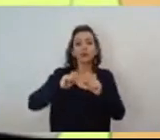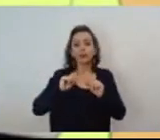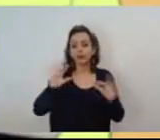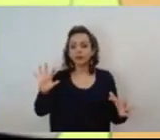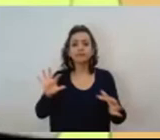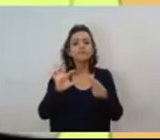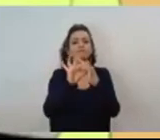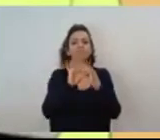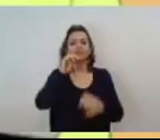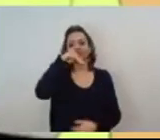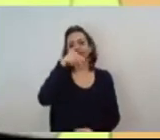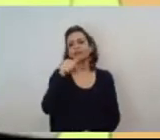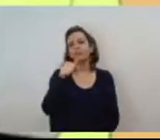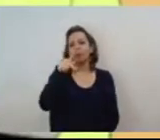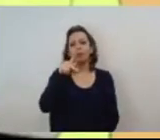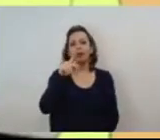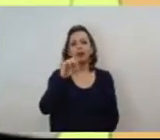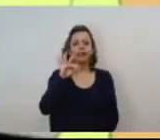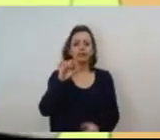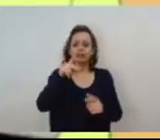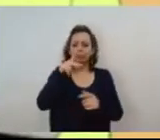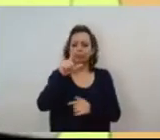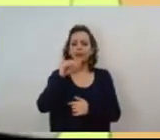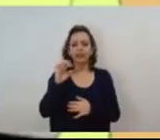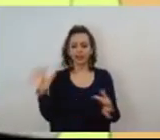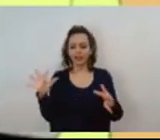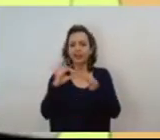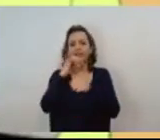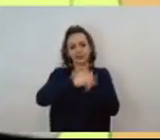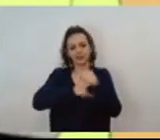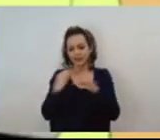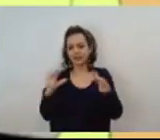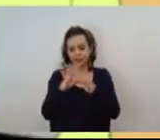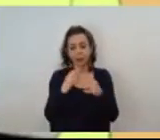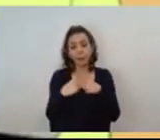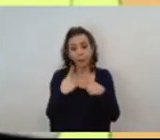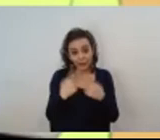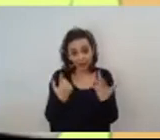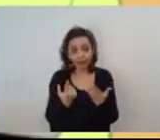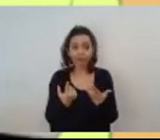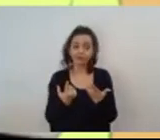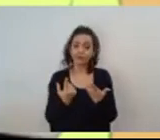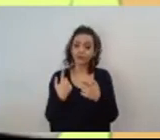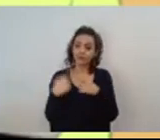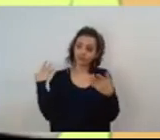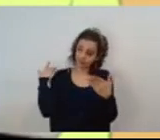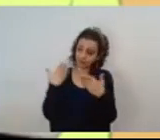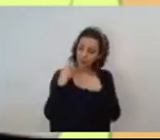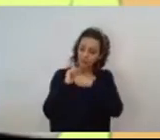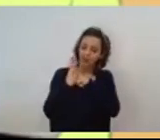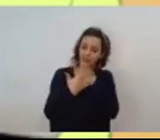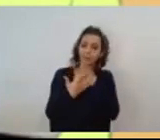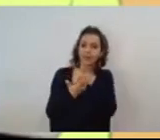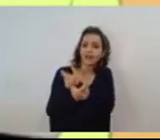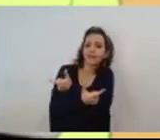conseguiram ter esse acesso online né e a gente consegui cadastrar esse fornecedor no Market